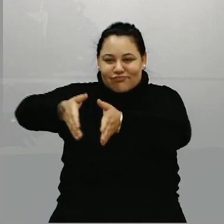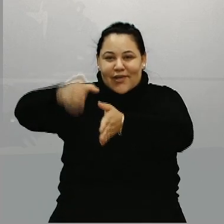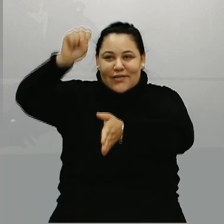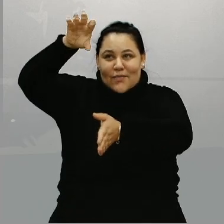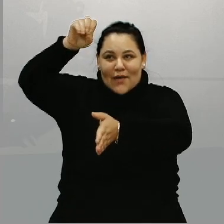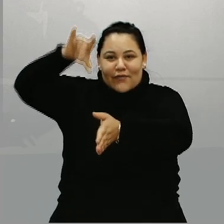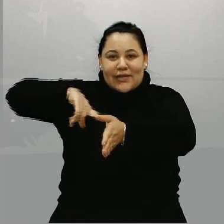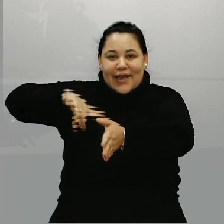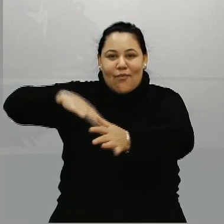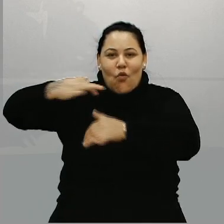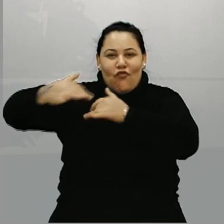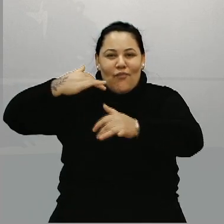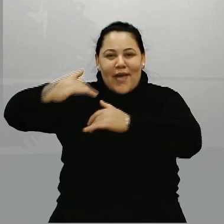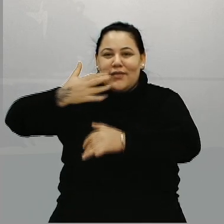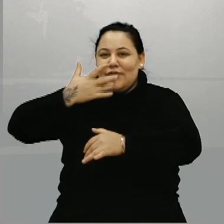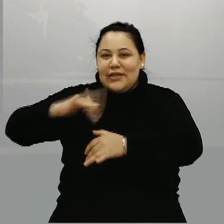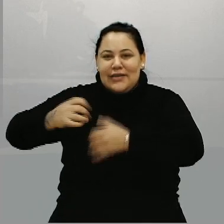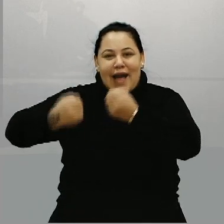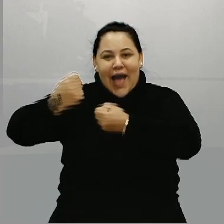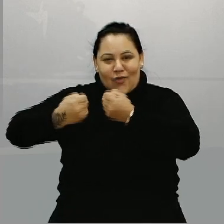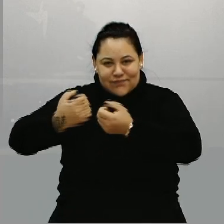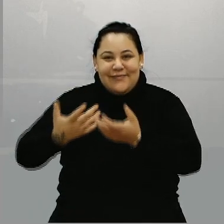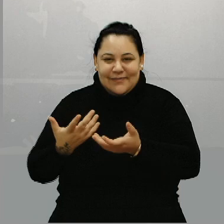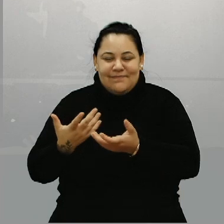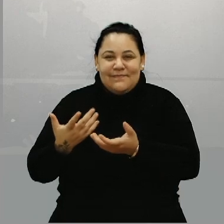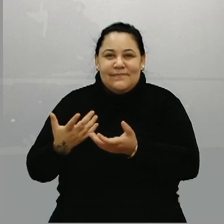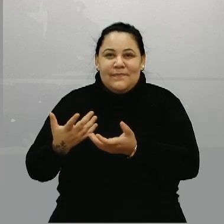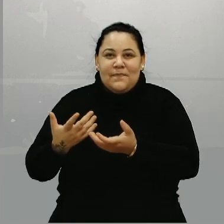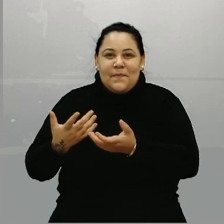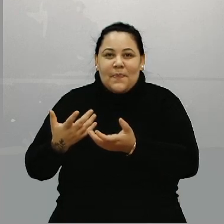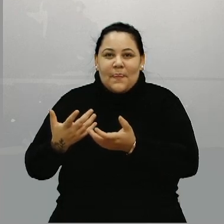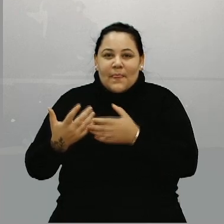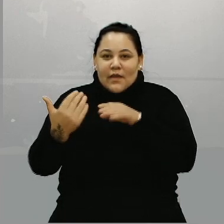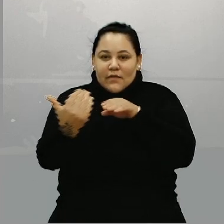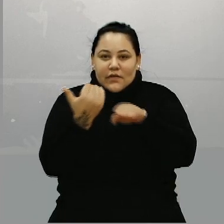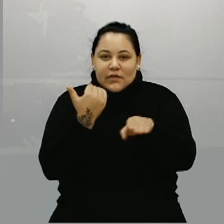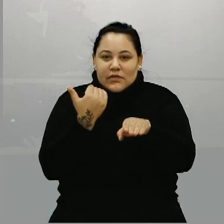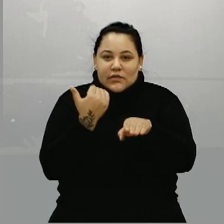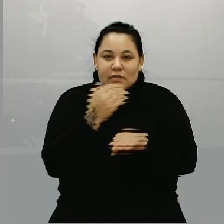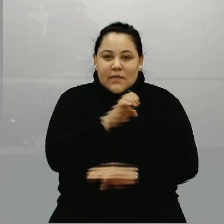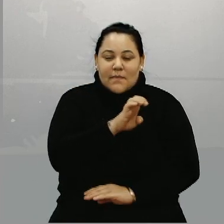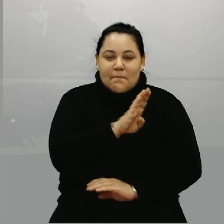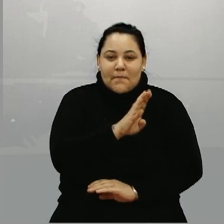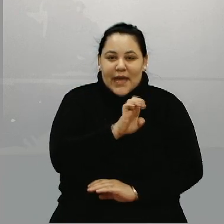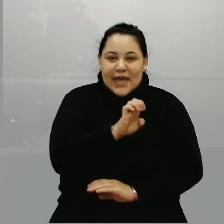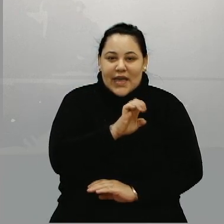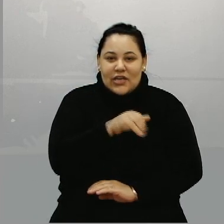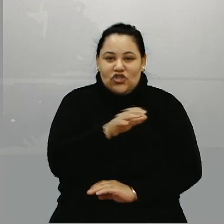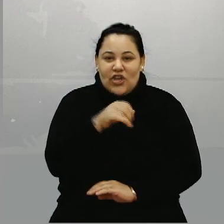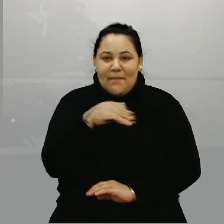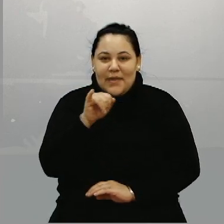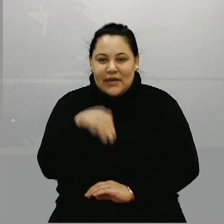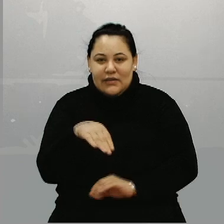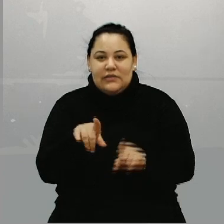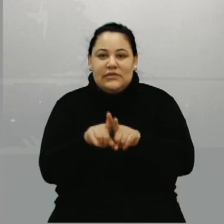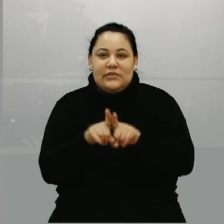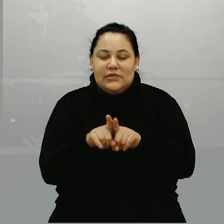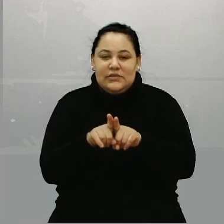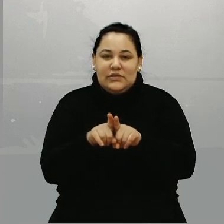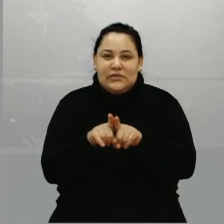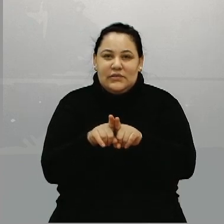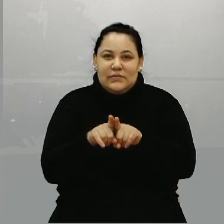um grande fluxo ali de veículos, né? Na Avenida Benjamin Custódio, e também o trânsito das crianças.